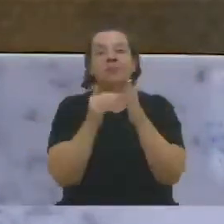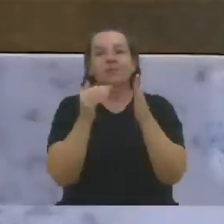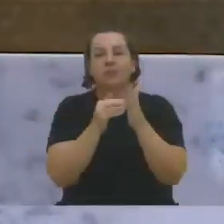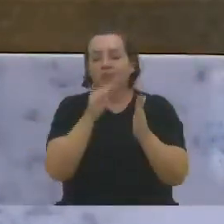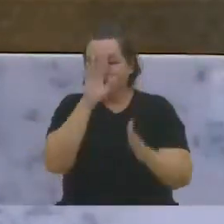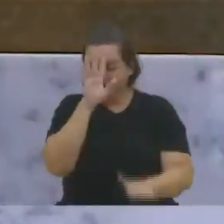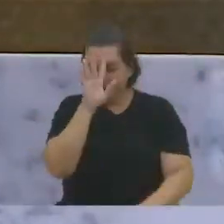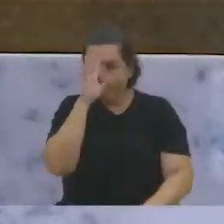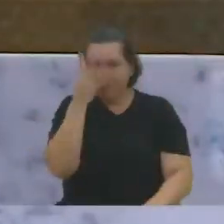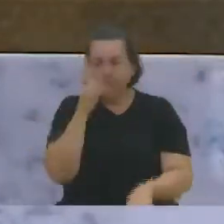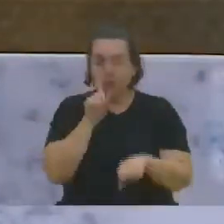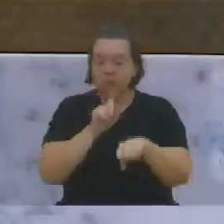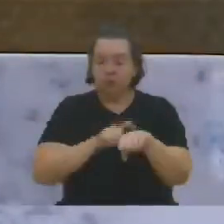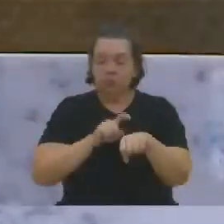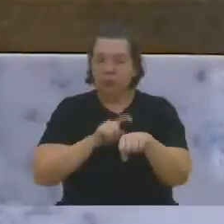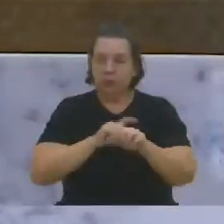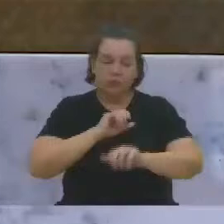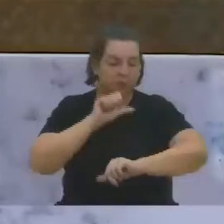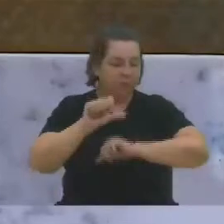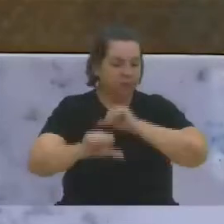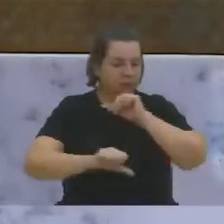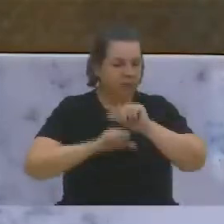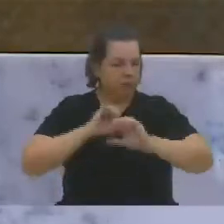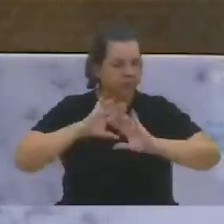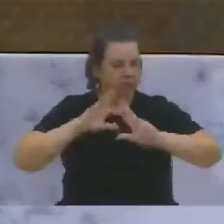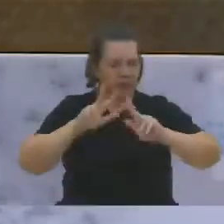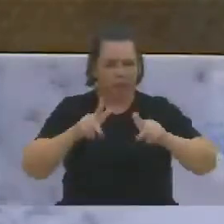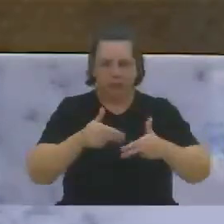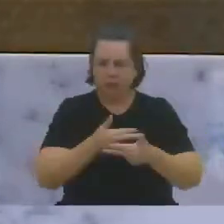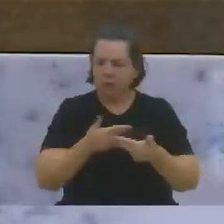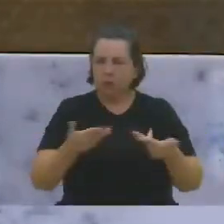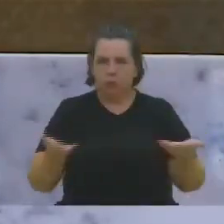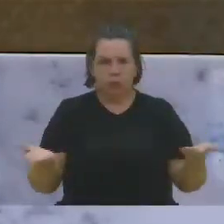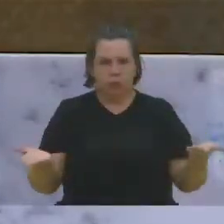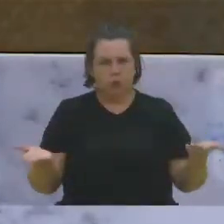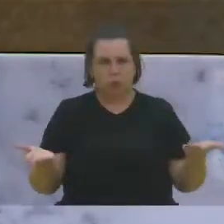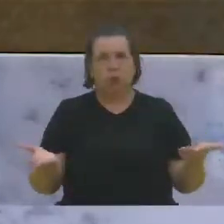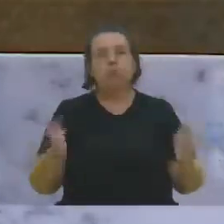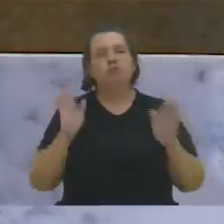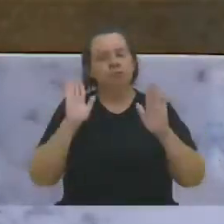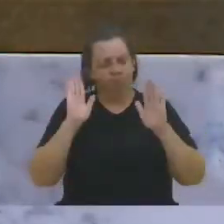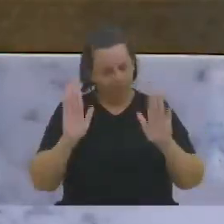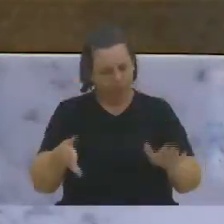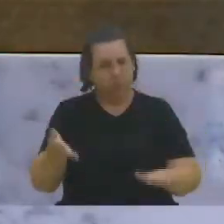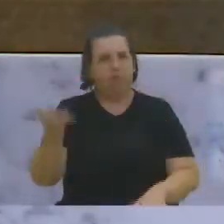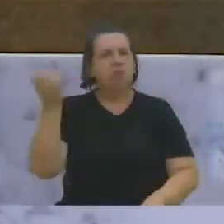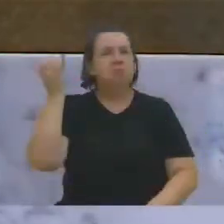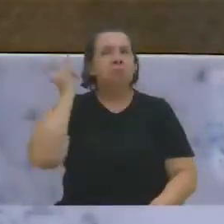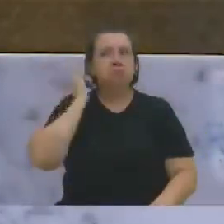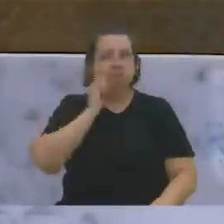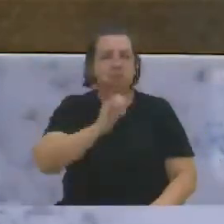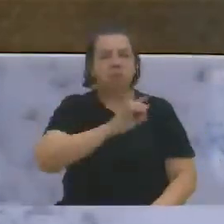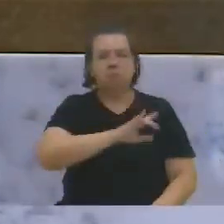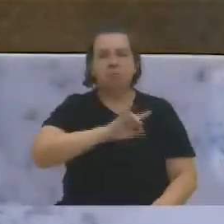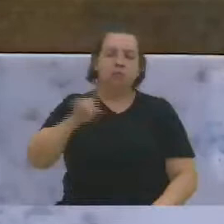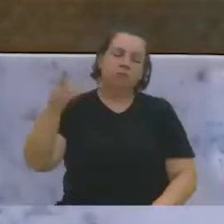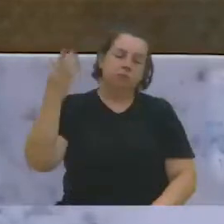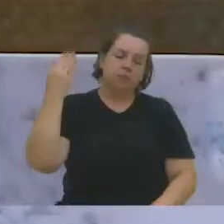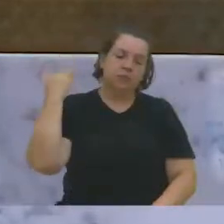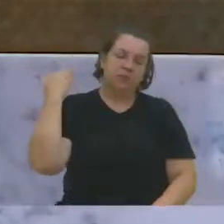cumpra o tempo da restauração de todas as coisas, conforme disse Deus nos